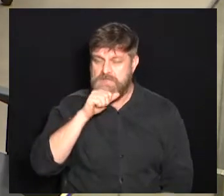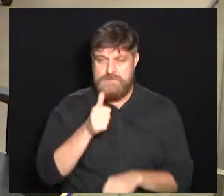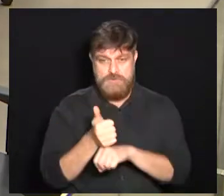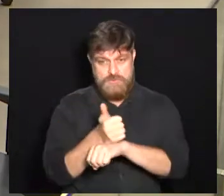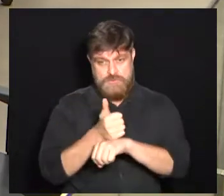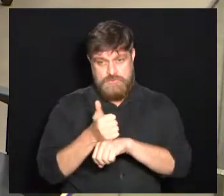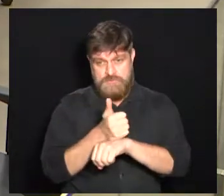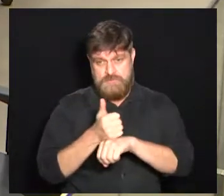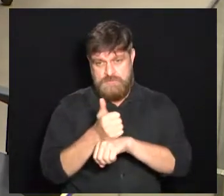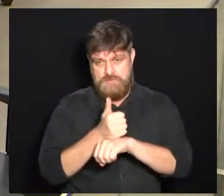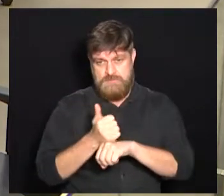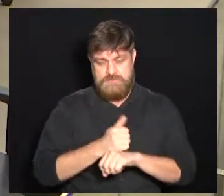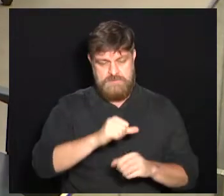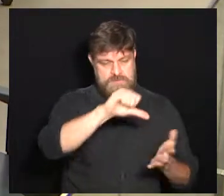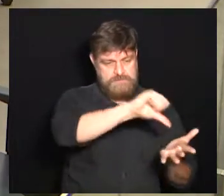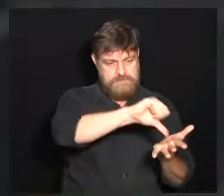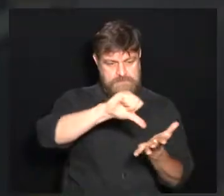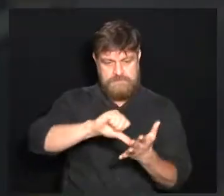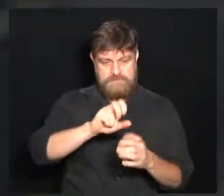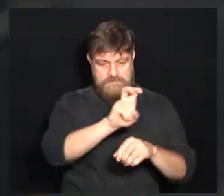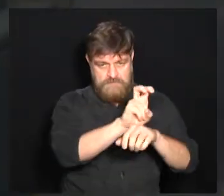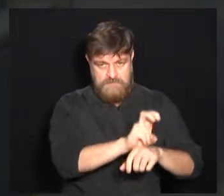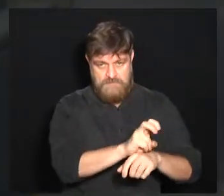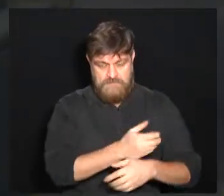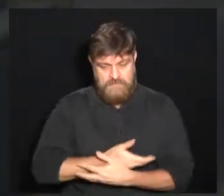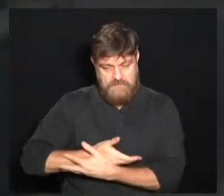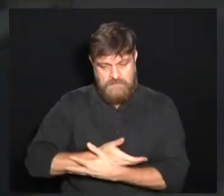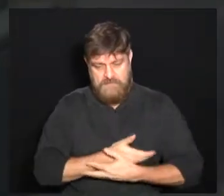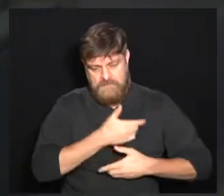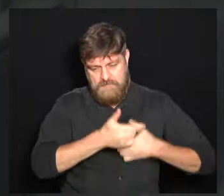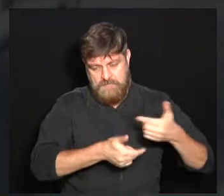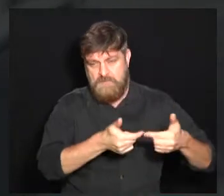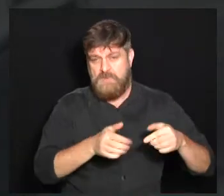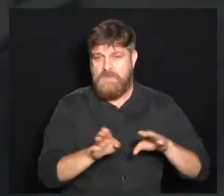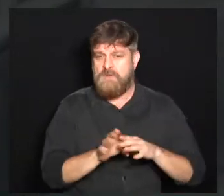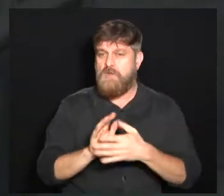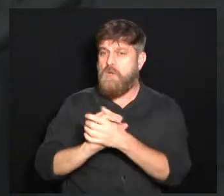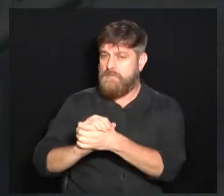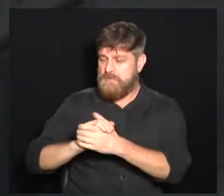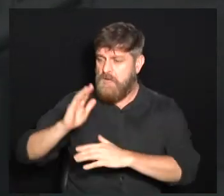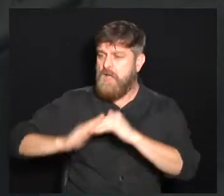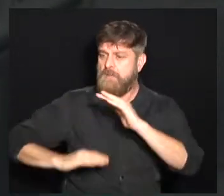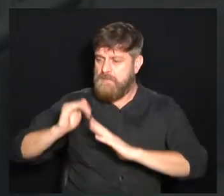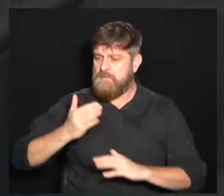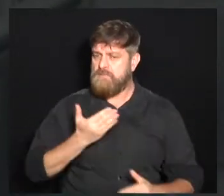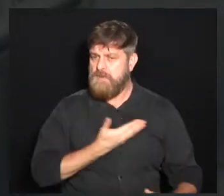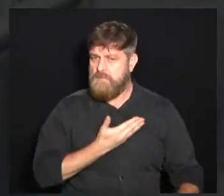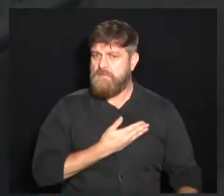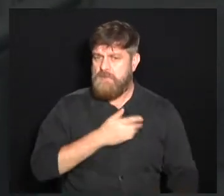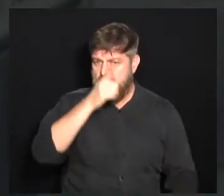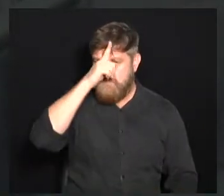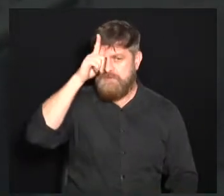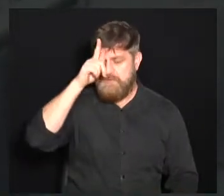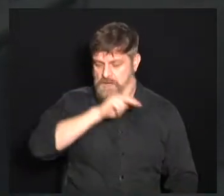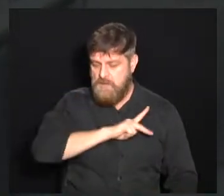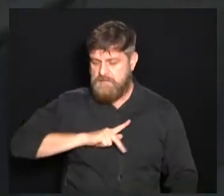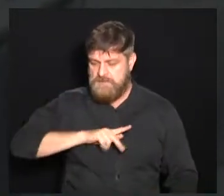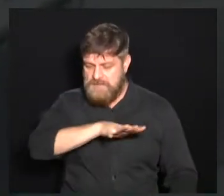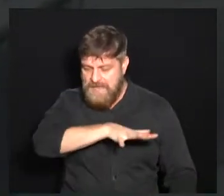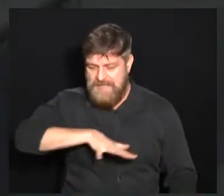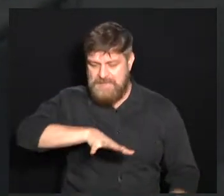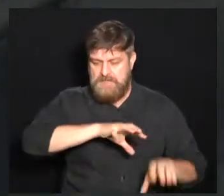profissionais das unidades, e cumprimentar aqui a iniciativa do meu colega e o presidente da Comissão de